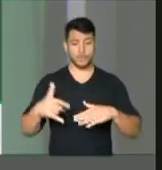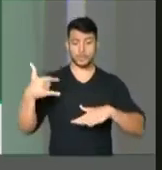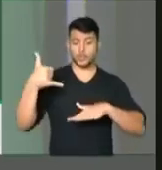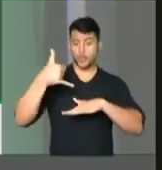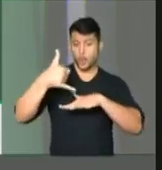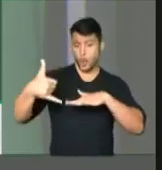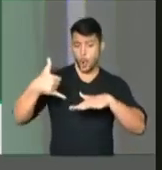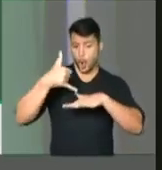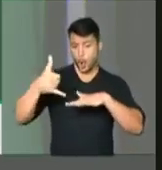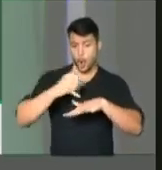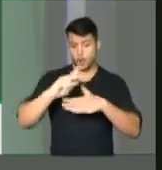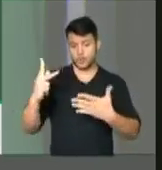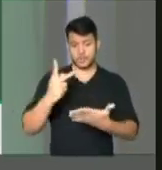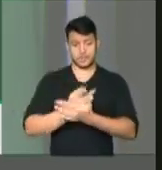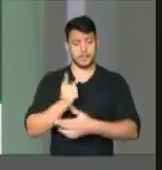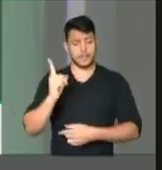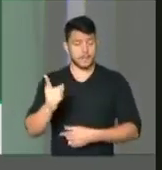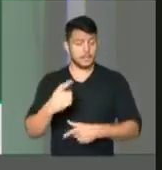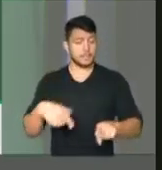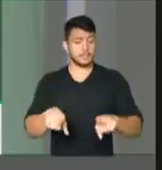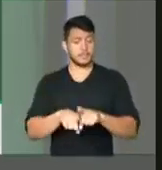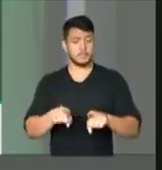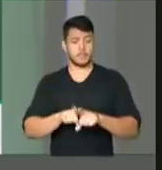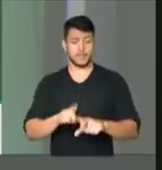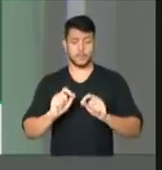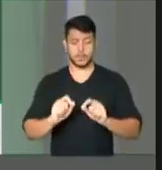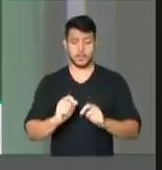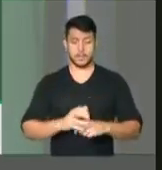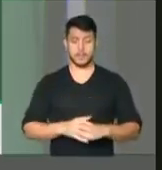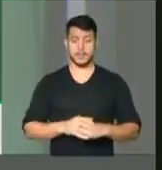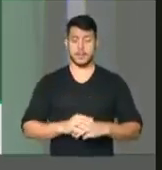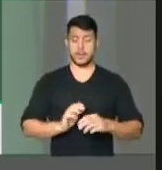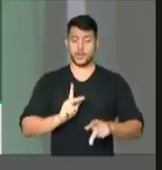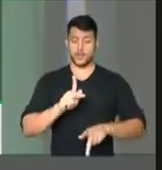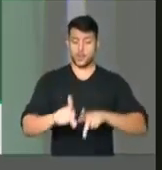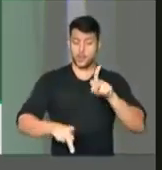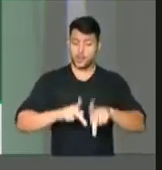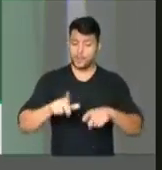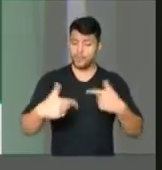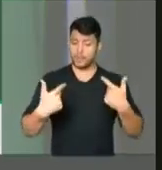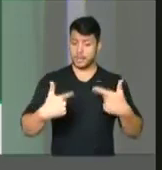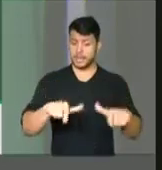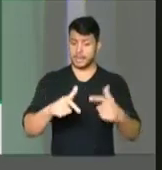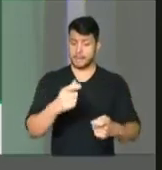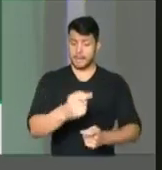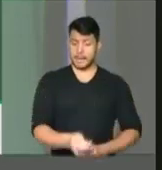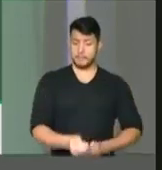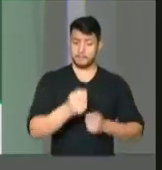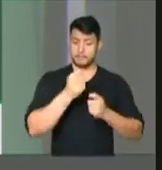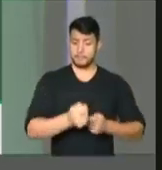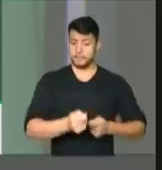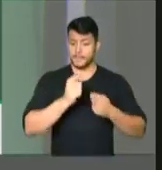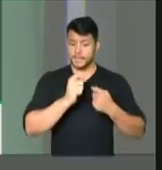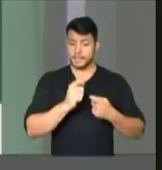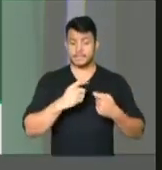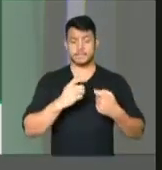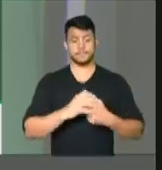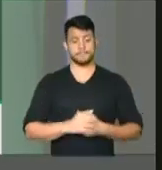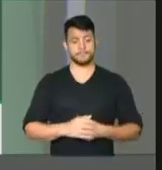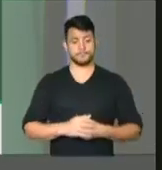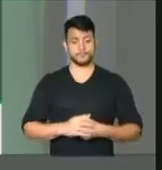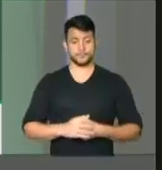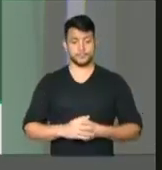mas também a população de pescadores que dependem da atividade pesqueira para garantir o sustento de